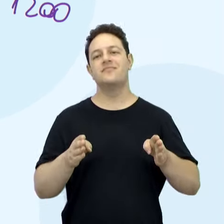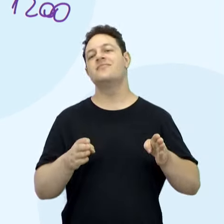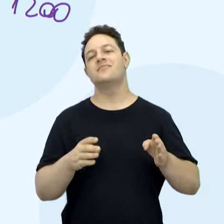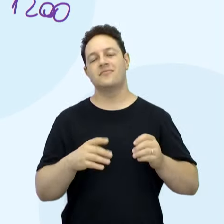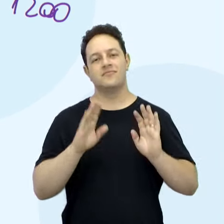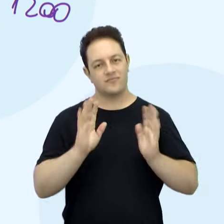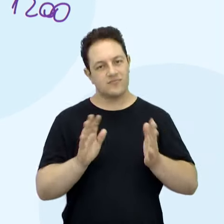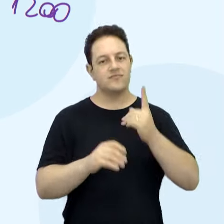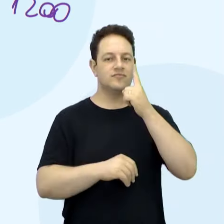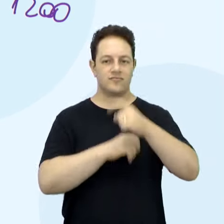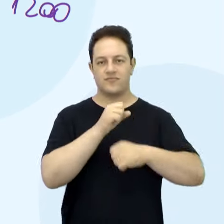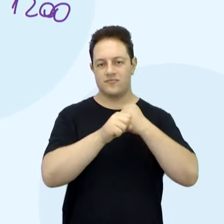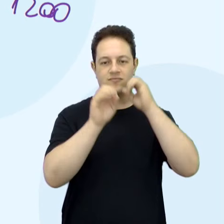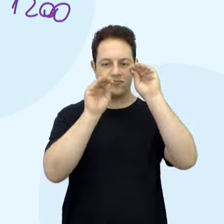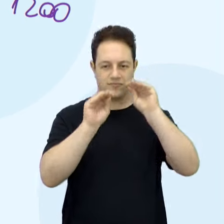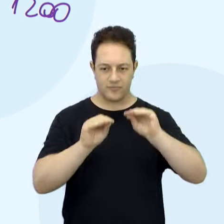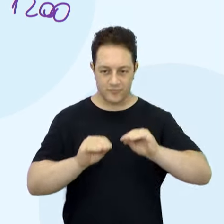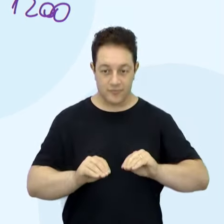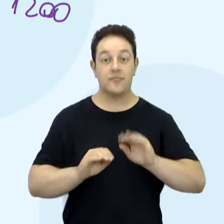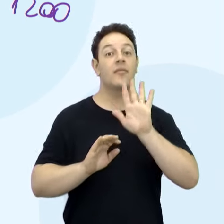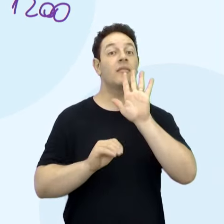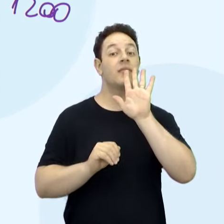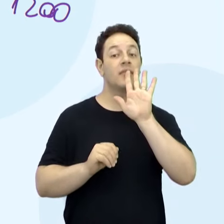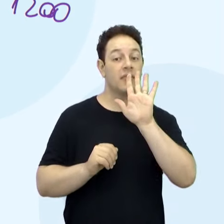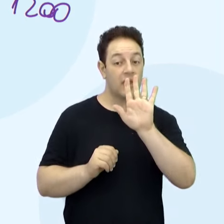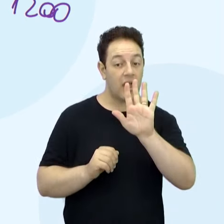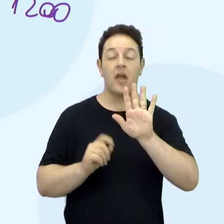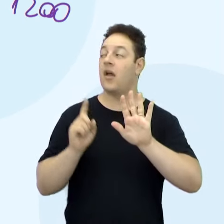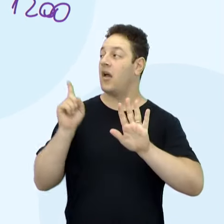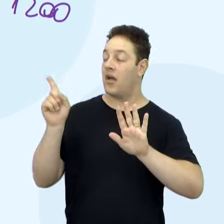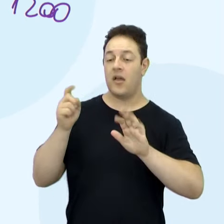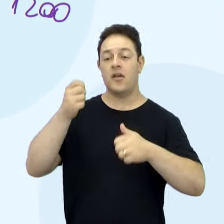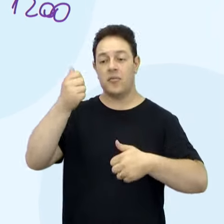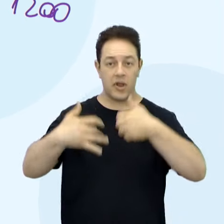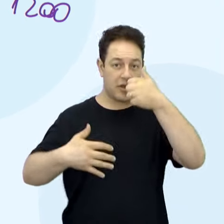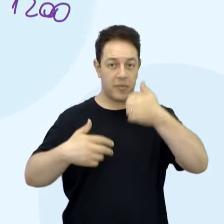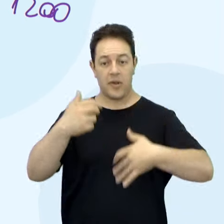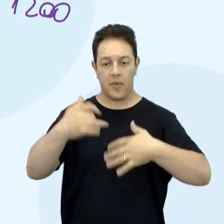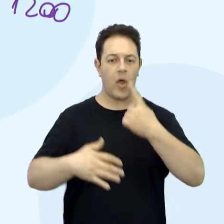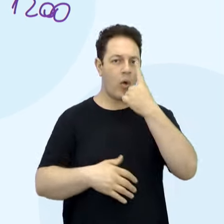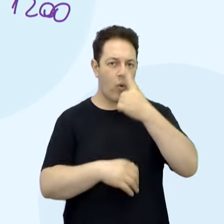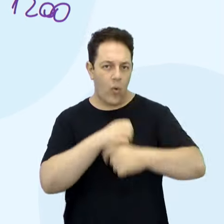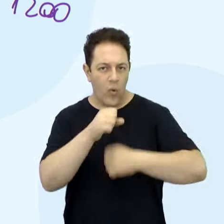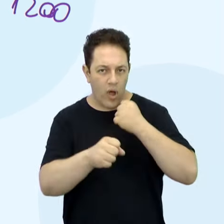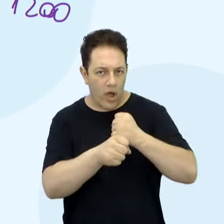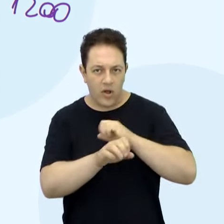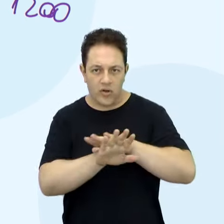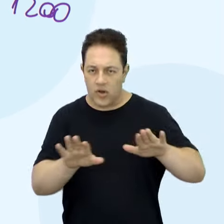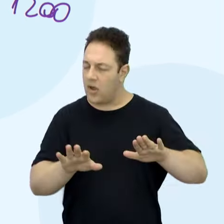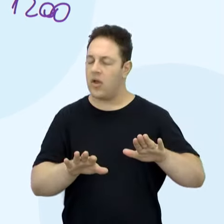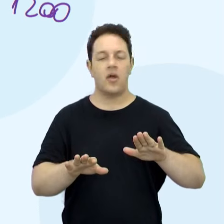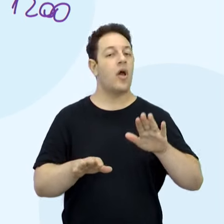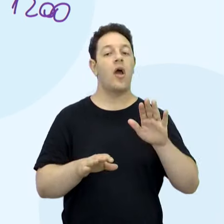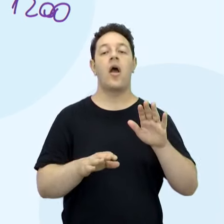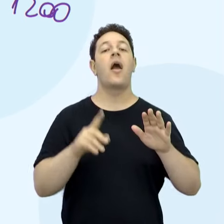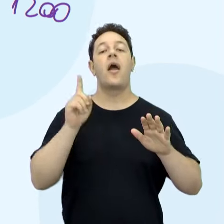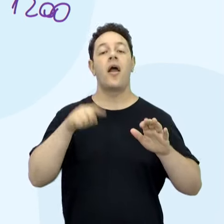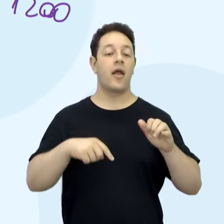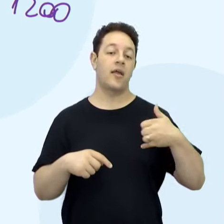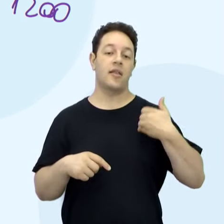básicas, R$ 5.000. Só que aqui a gente não está falando de um ano, de 11, né, a 12